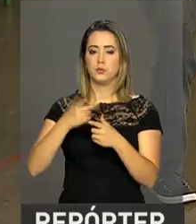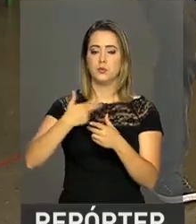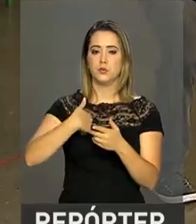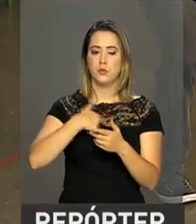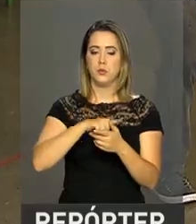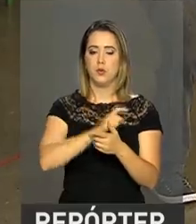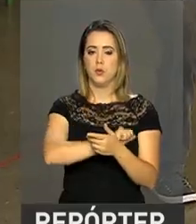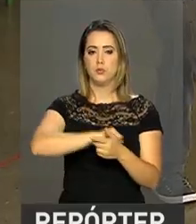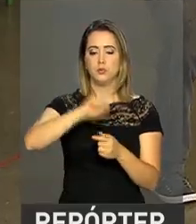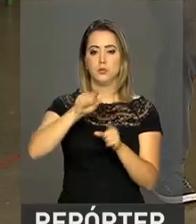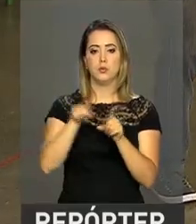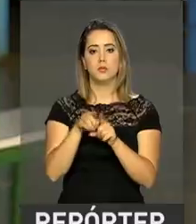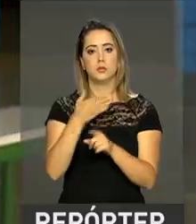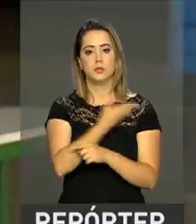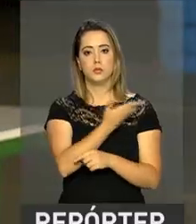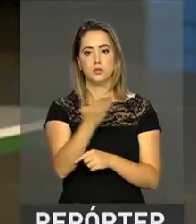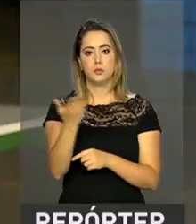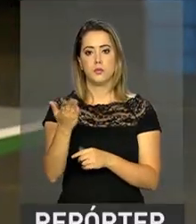mais praticantes.